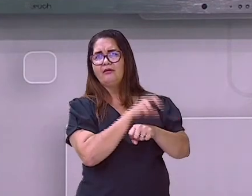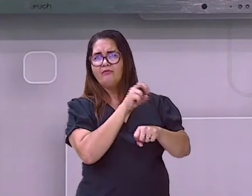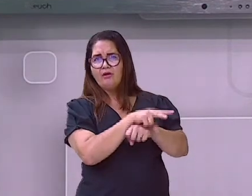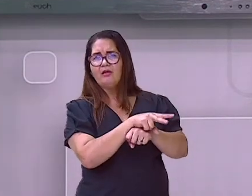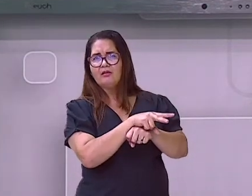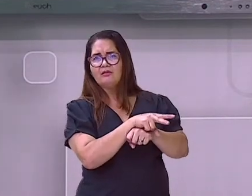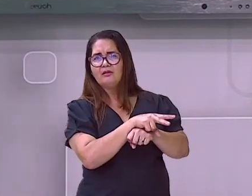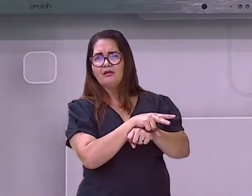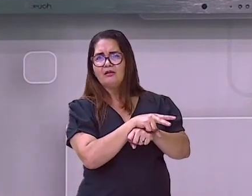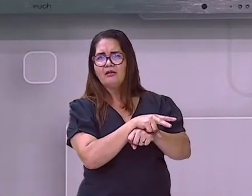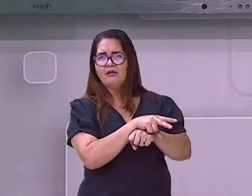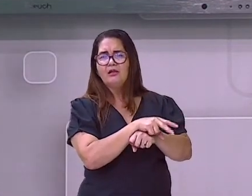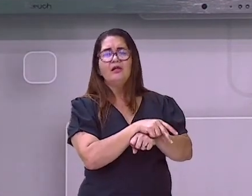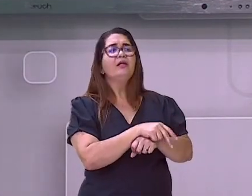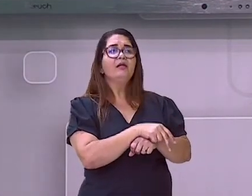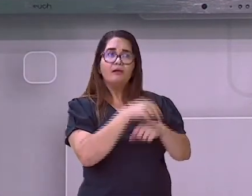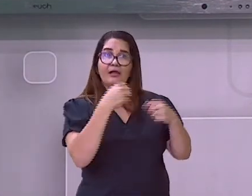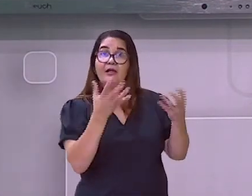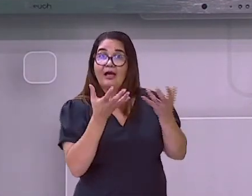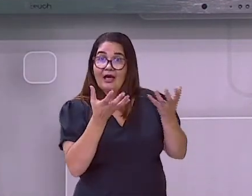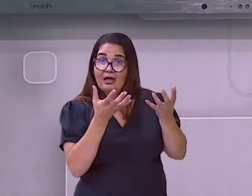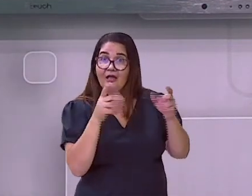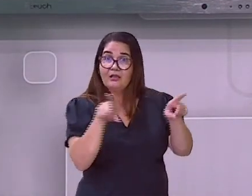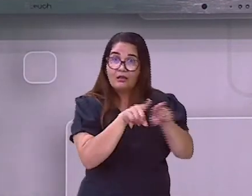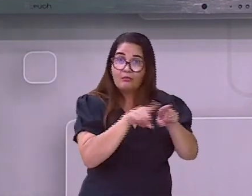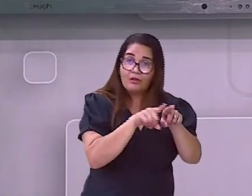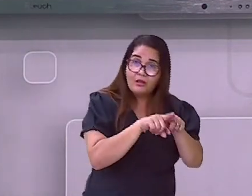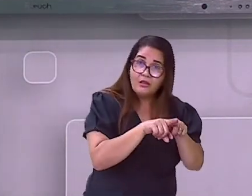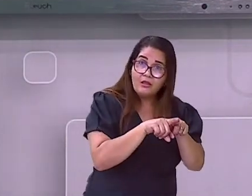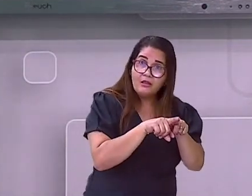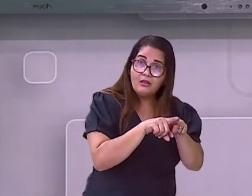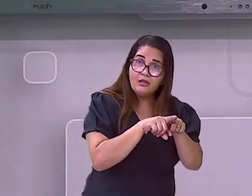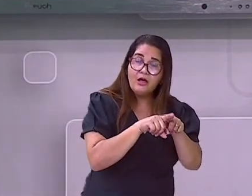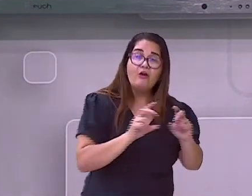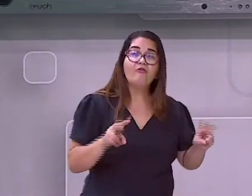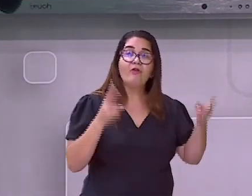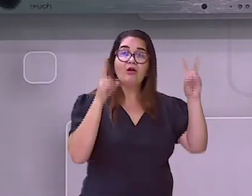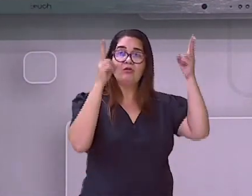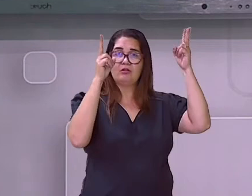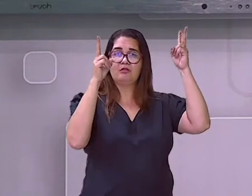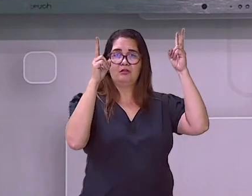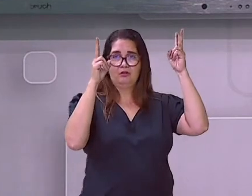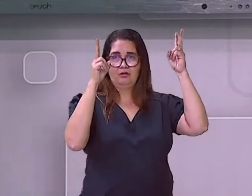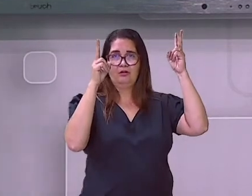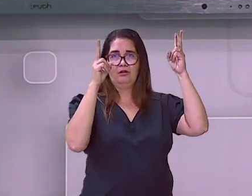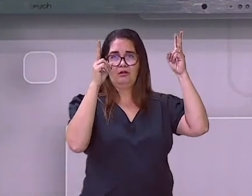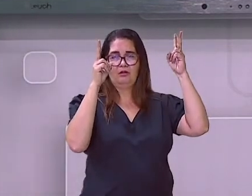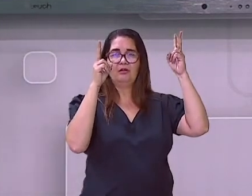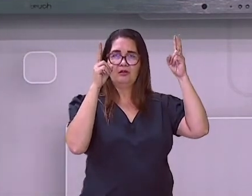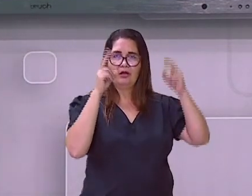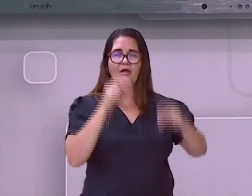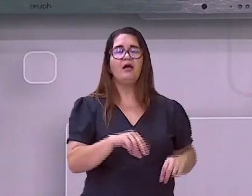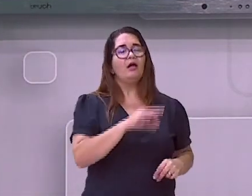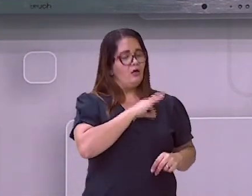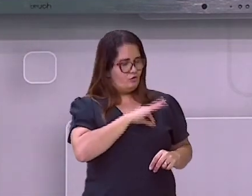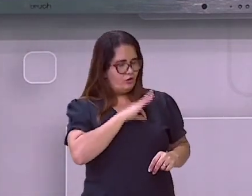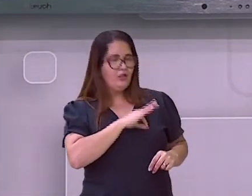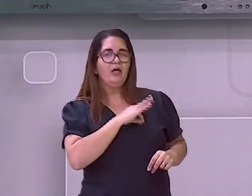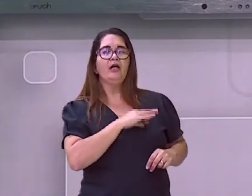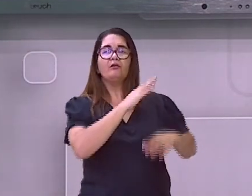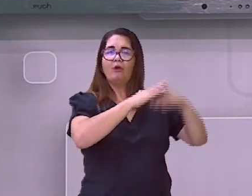a terem mais filhos. Mas é algo que ainda